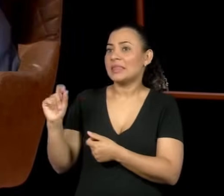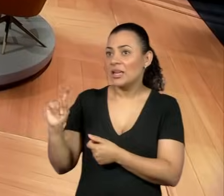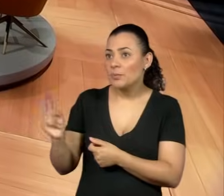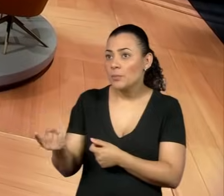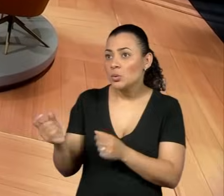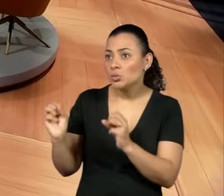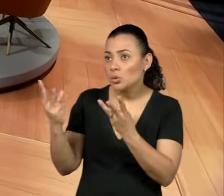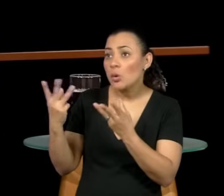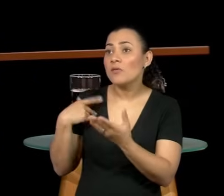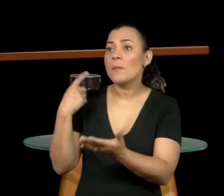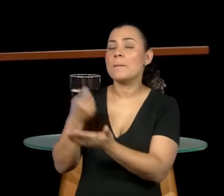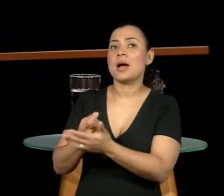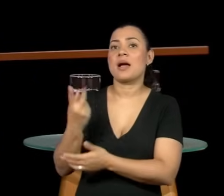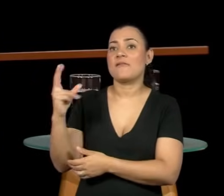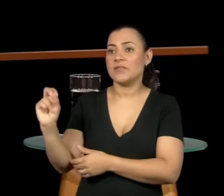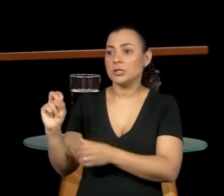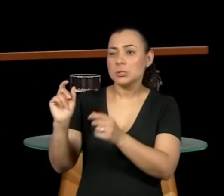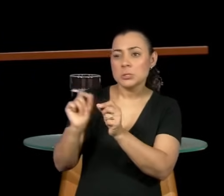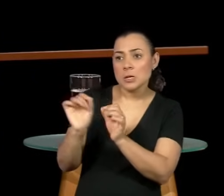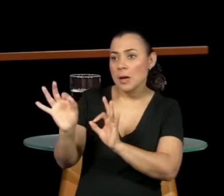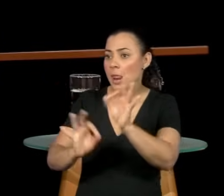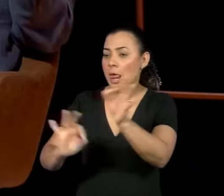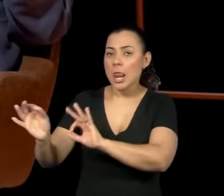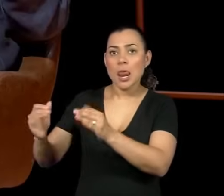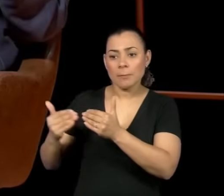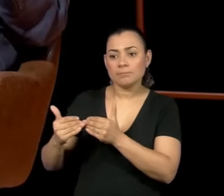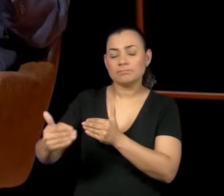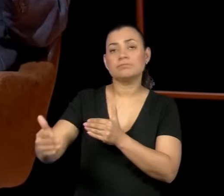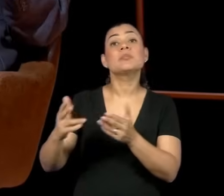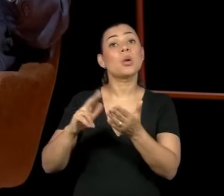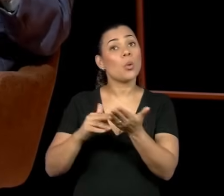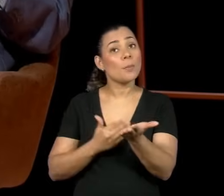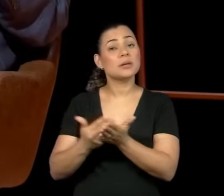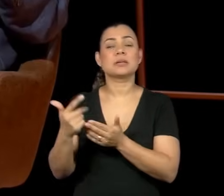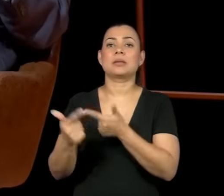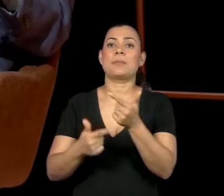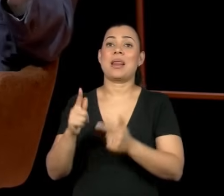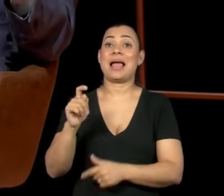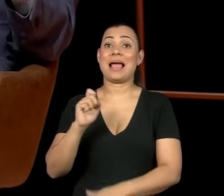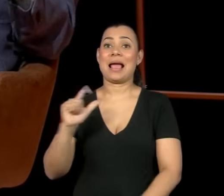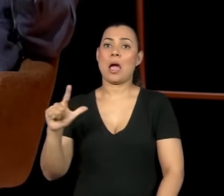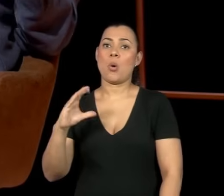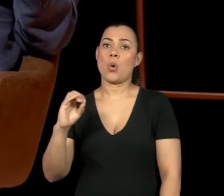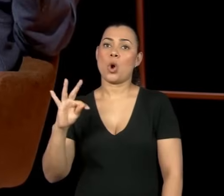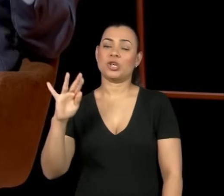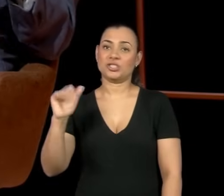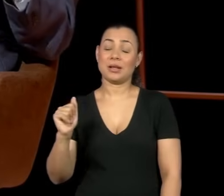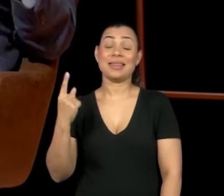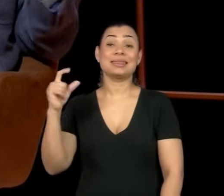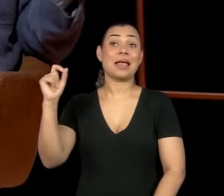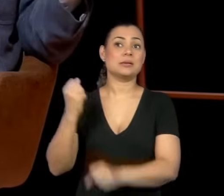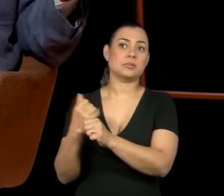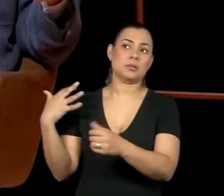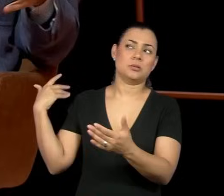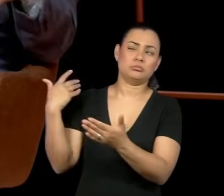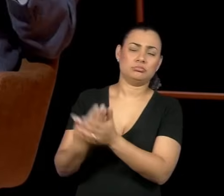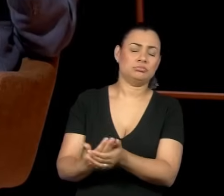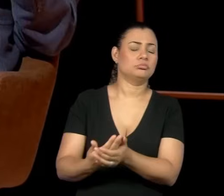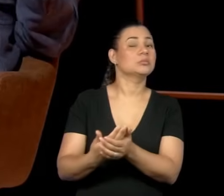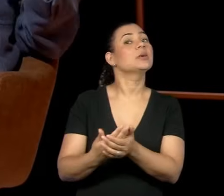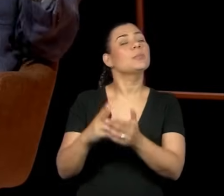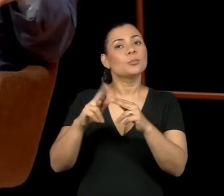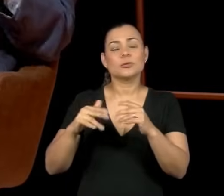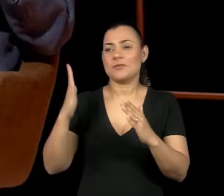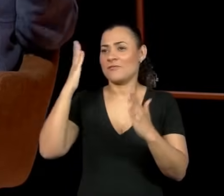show? Eu vou pagar 20 e começo a pagar desde o início. Aí comecei a trabalhar com Gal Costa há mais 10 anos. E são grandes talentos,